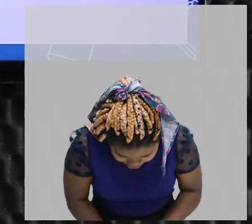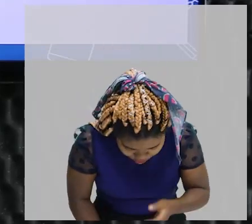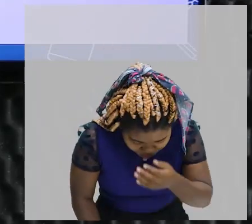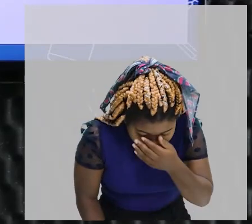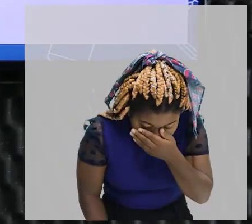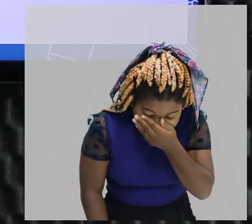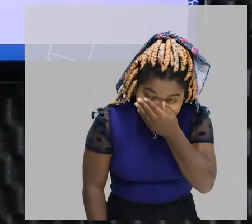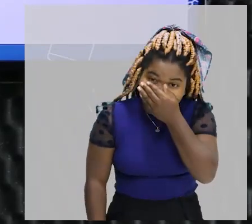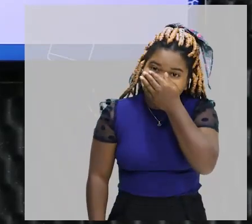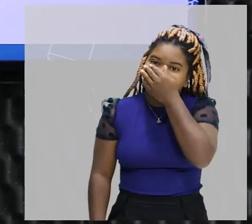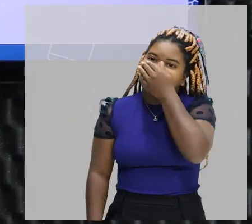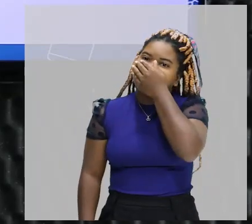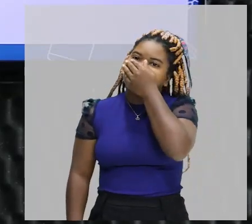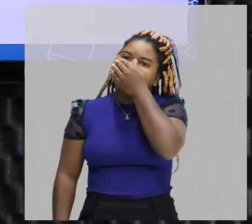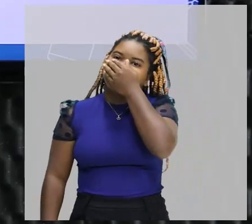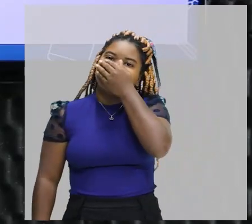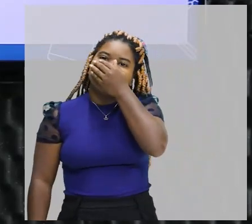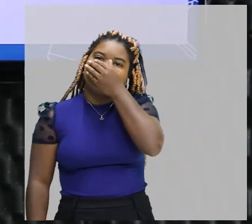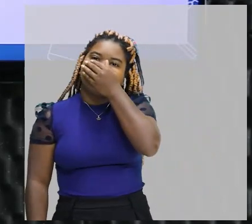Por isso,